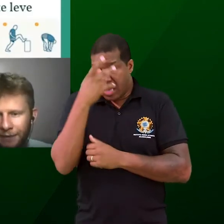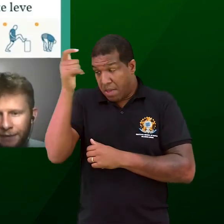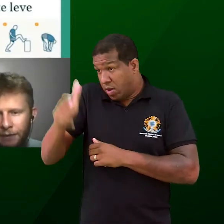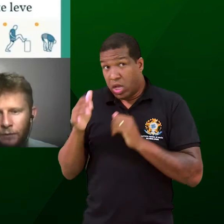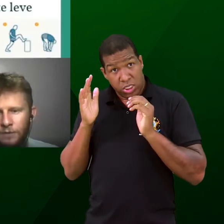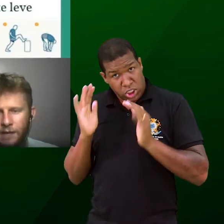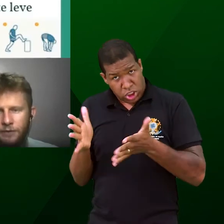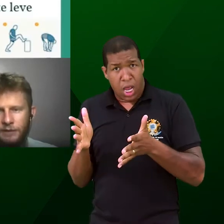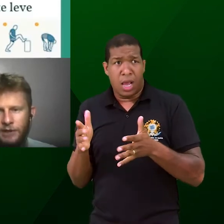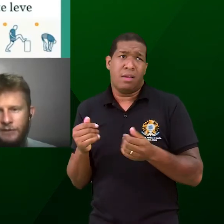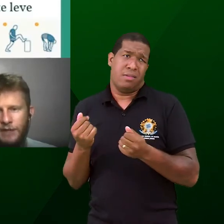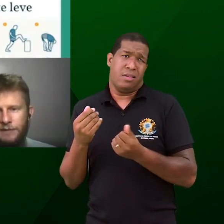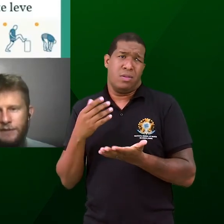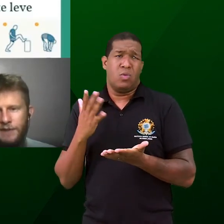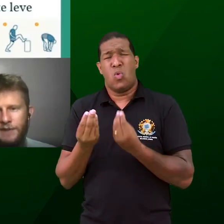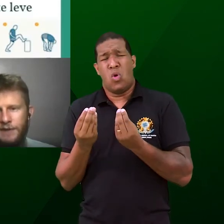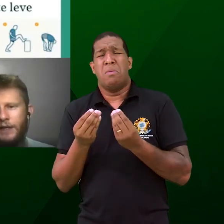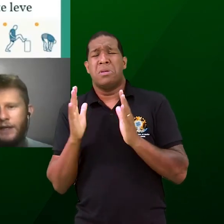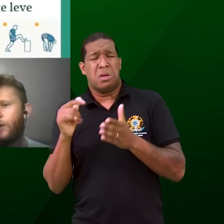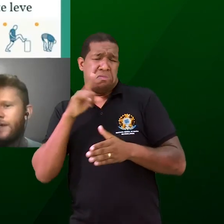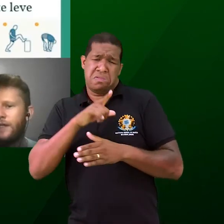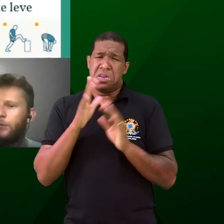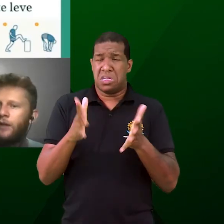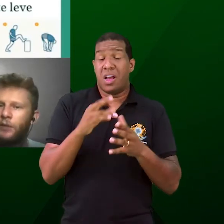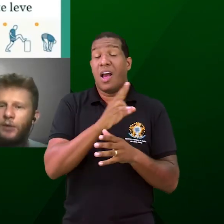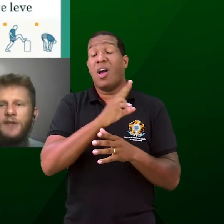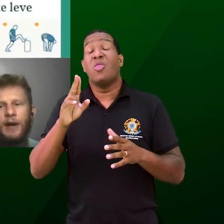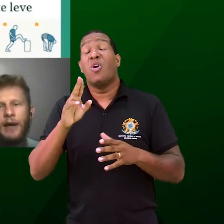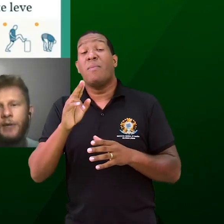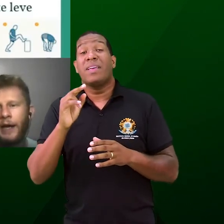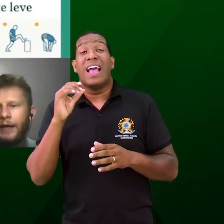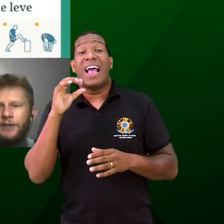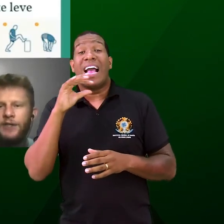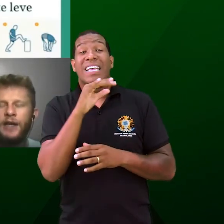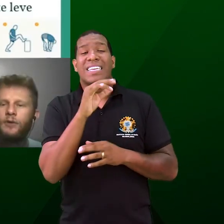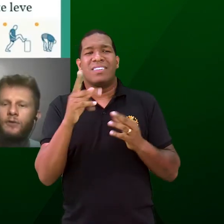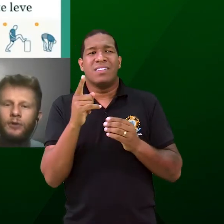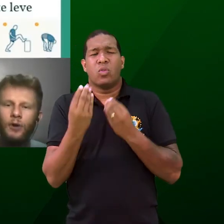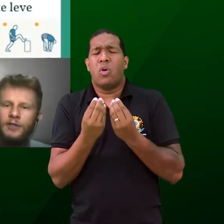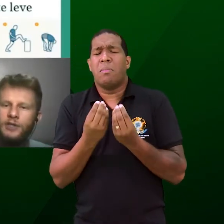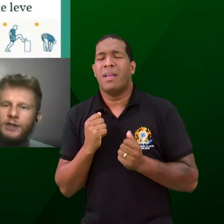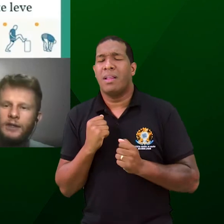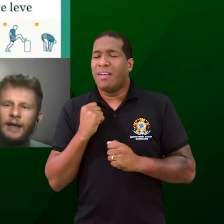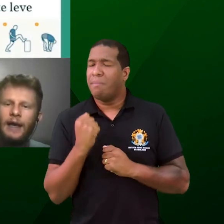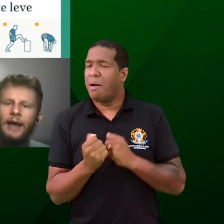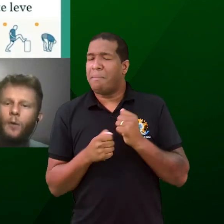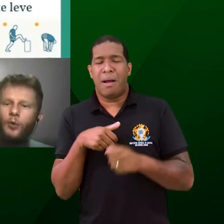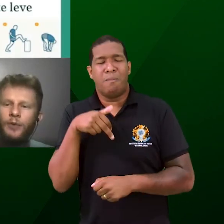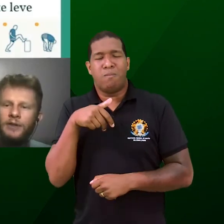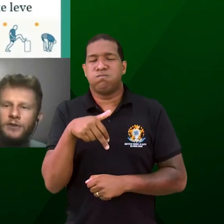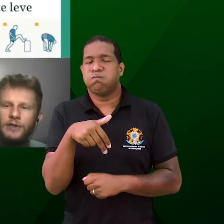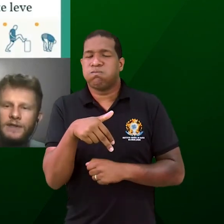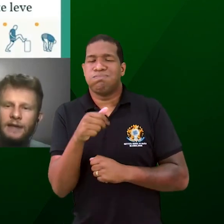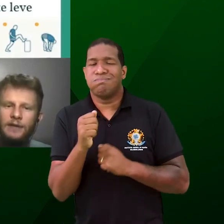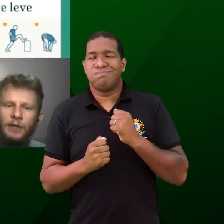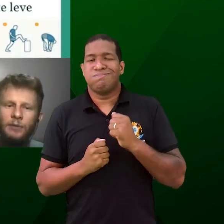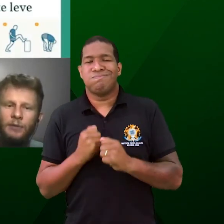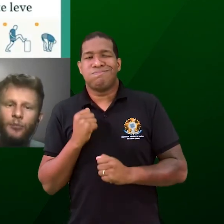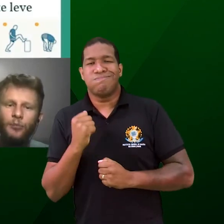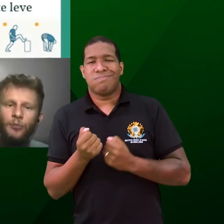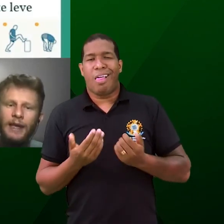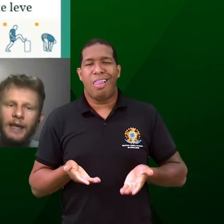frequência naquele momento. Claro que vai ser mais do que isso se você estiver fazendo alguma atividade física. Então, é outra forma. O problema disso é